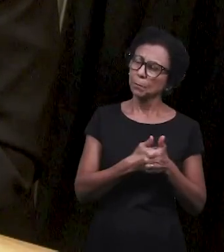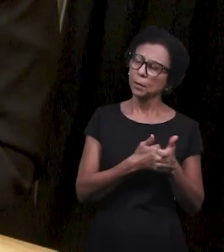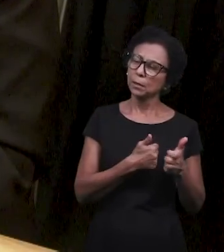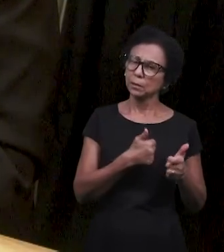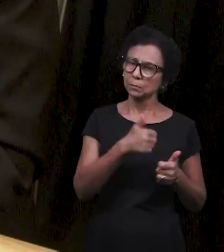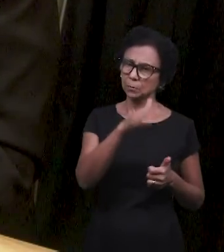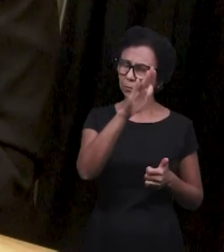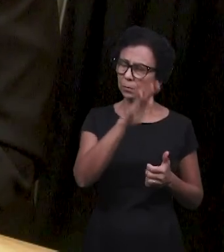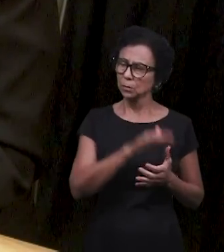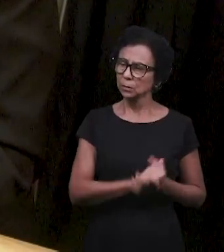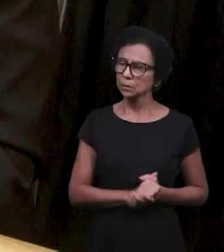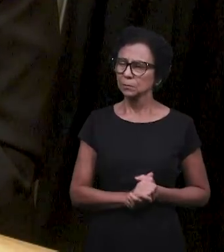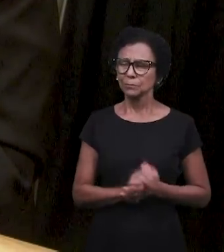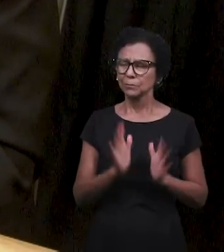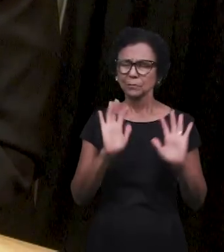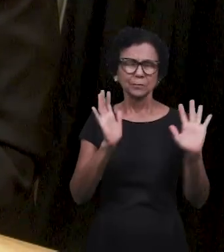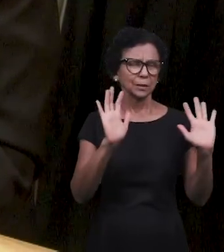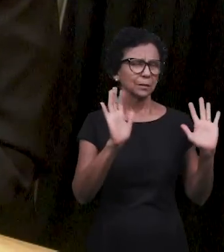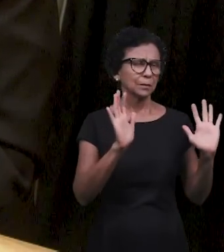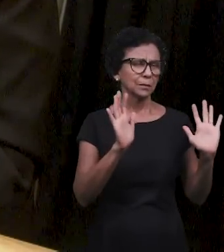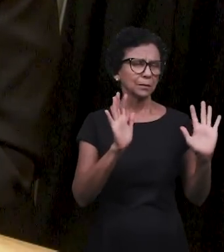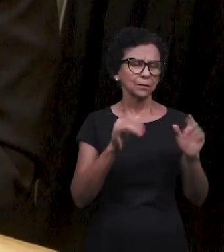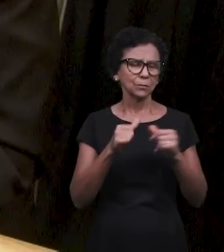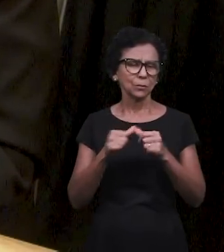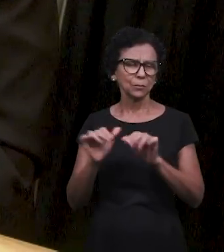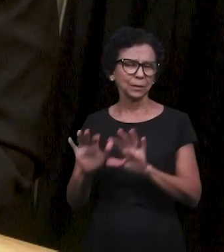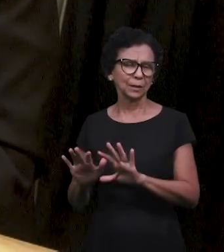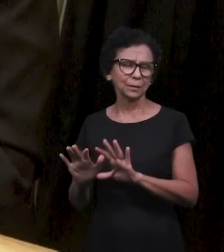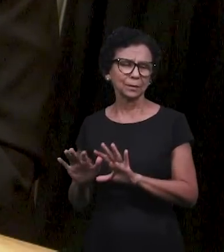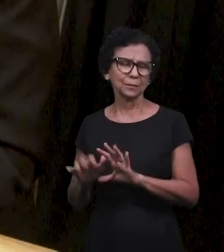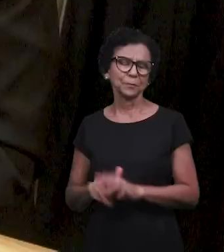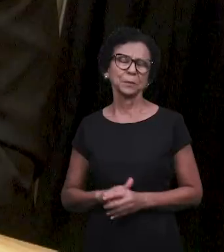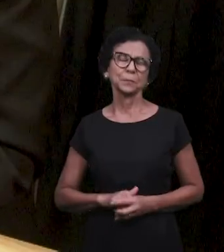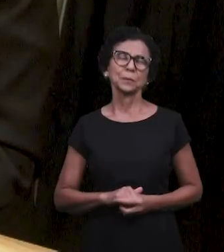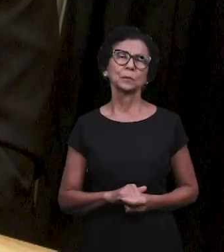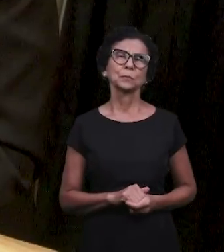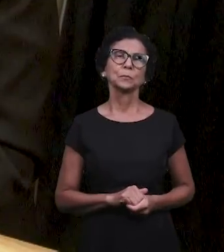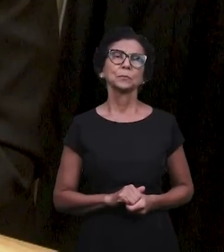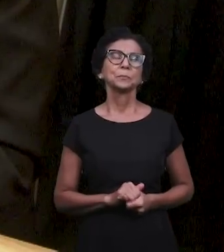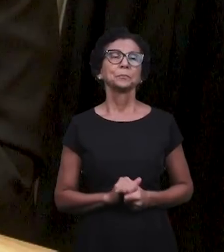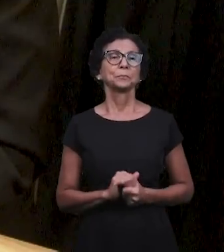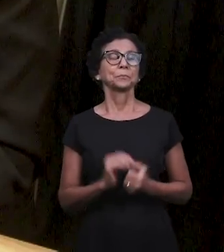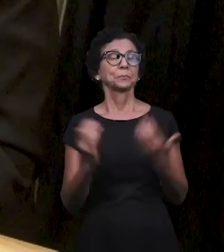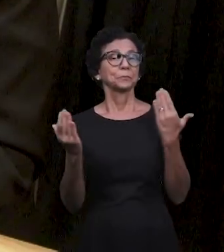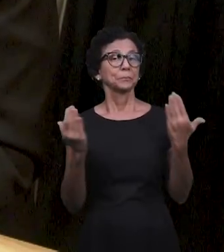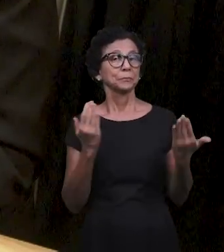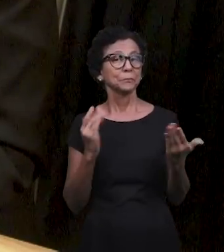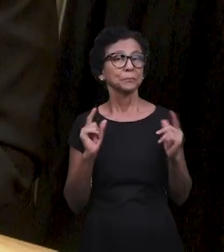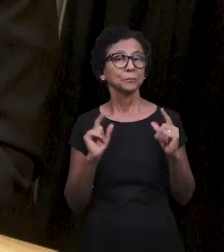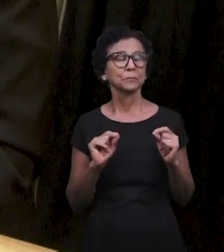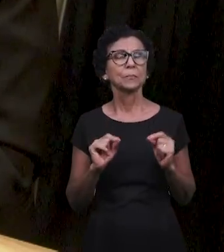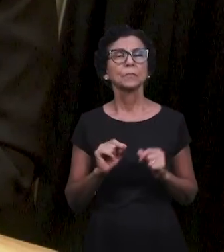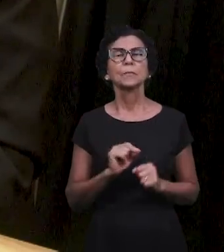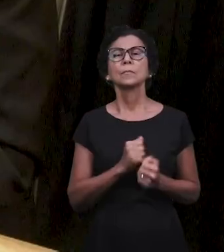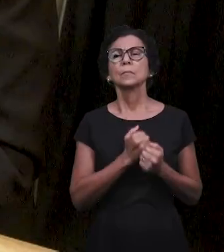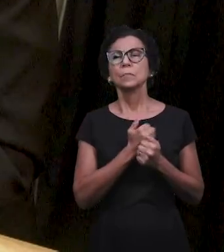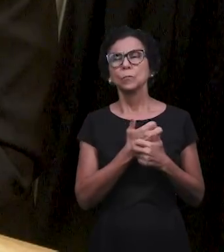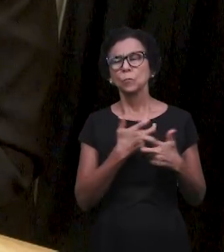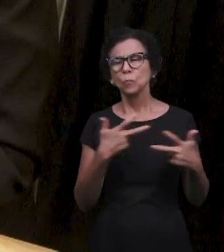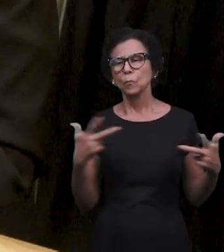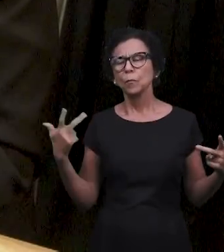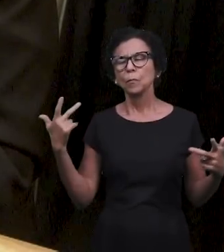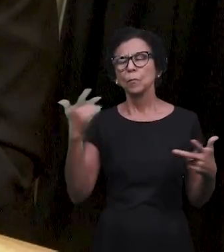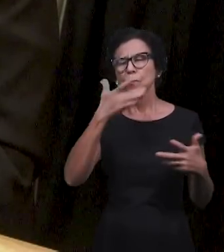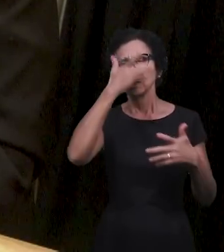prosseguir. E isso fala de muita gente que veio para a obra, reconheceu quem é o Senhor, teve